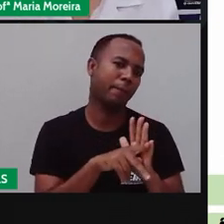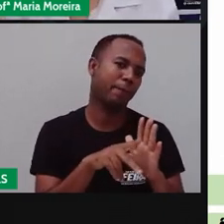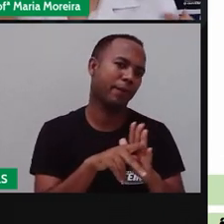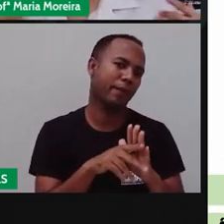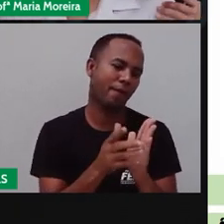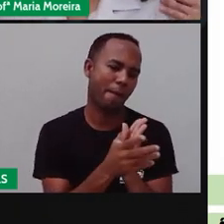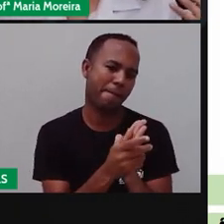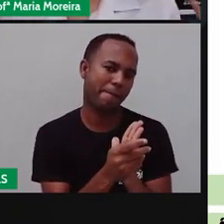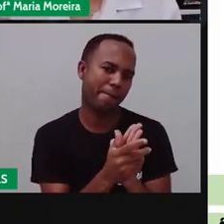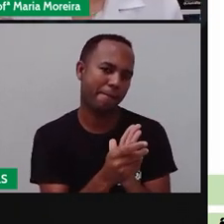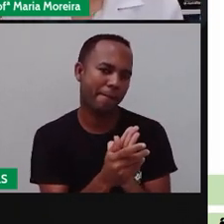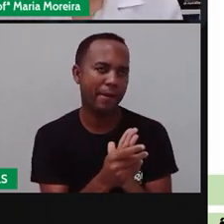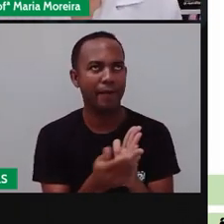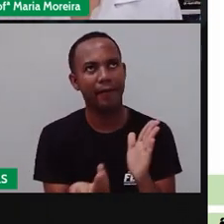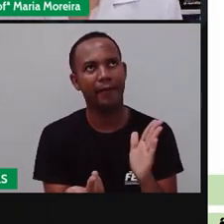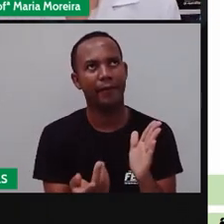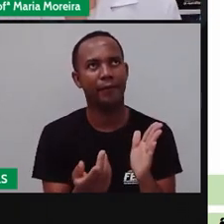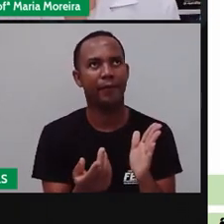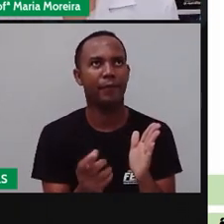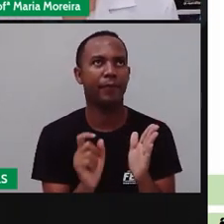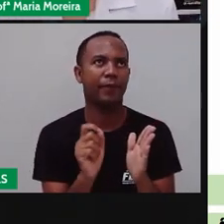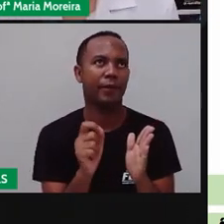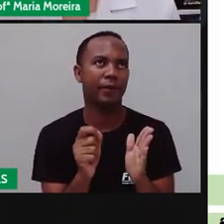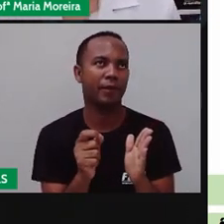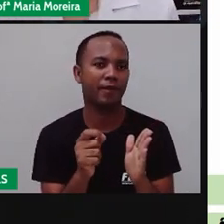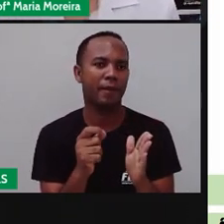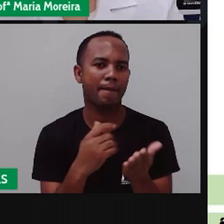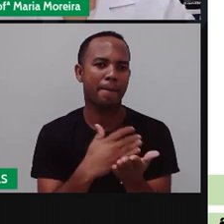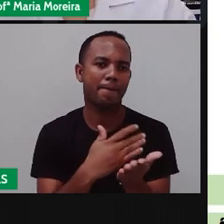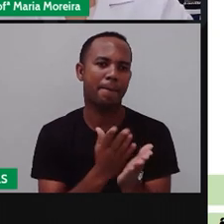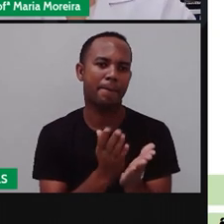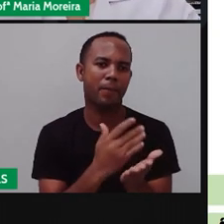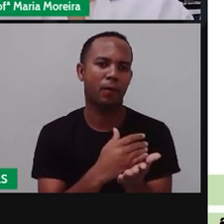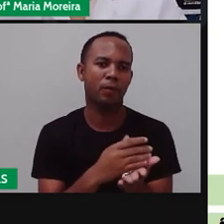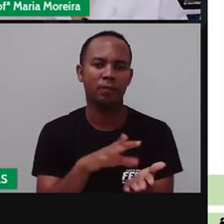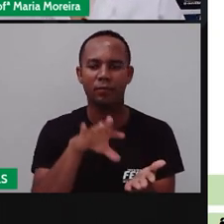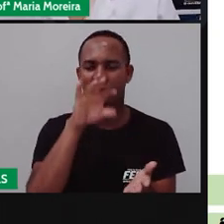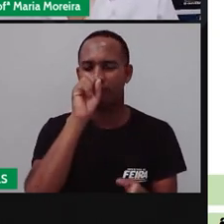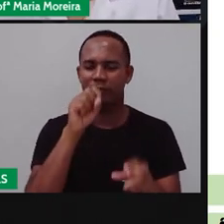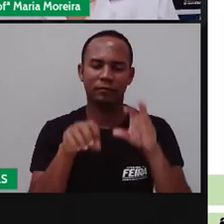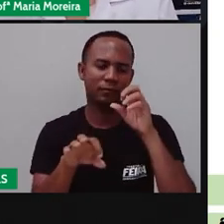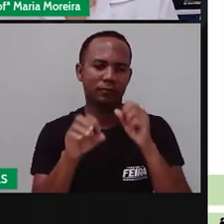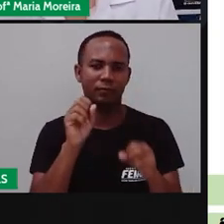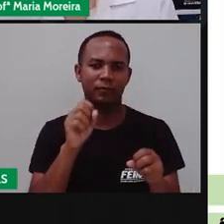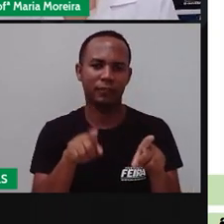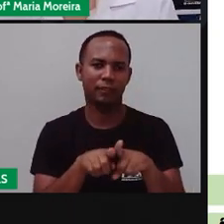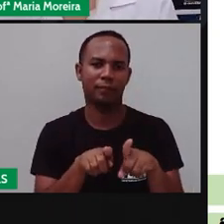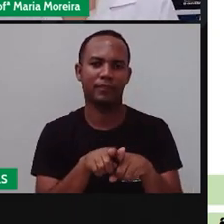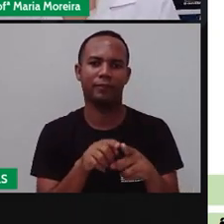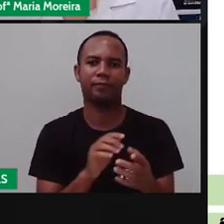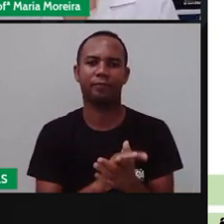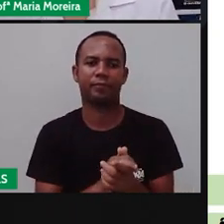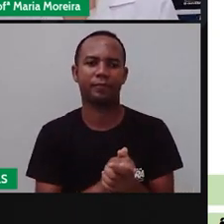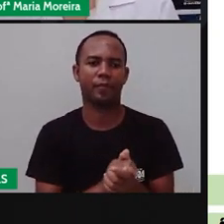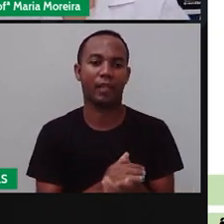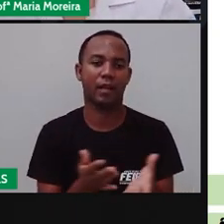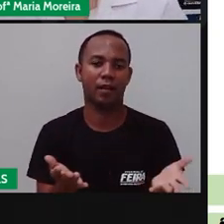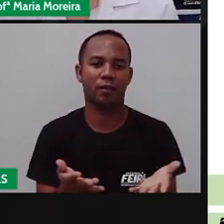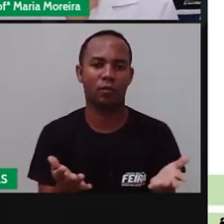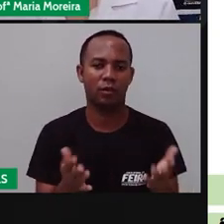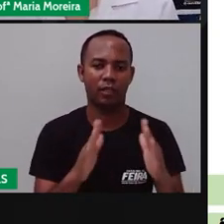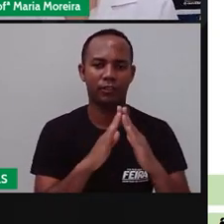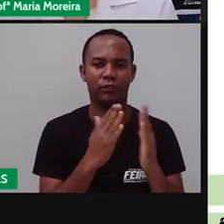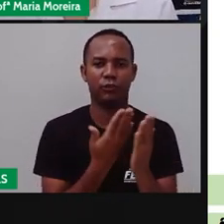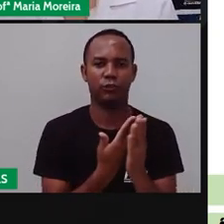bolo, cheiro da fogueira, é cheiro bom danado, né? Nossa área de conhecimento,